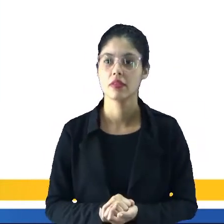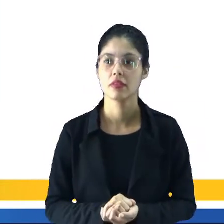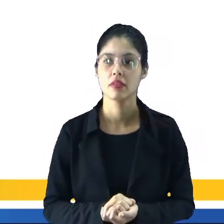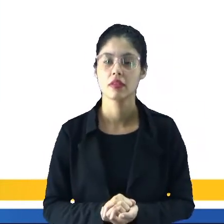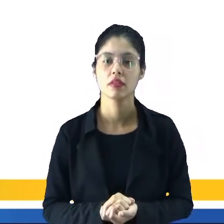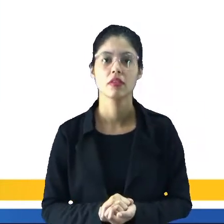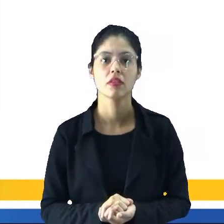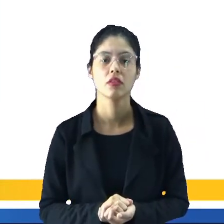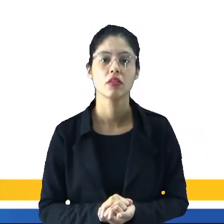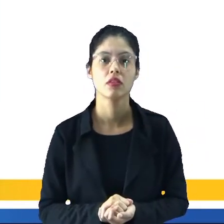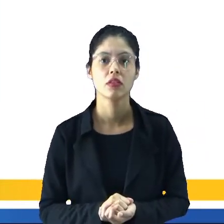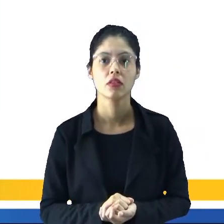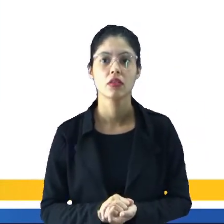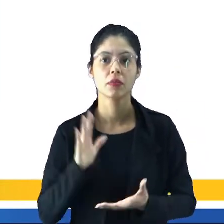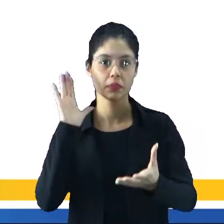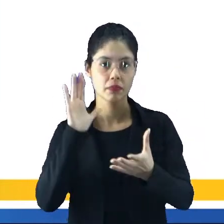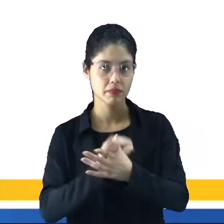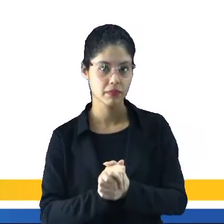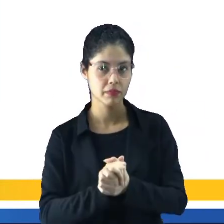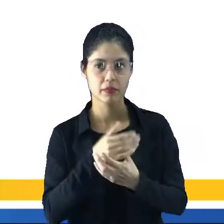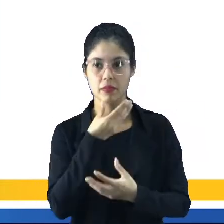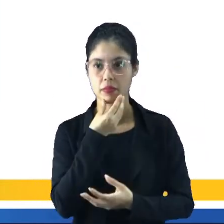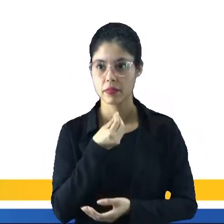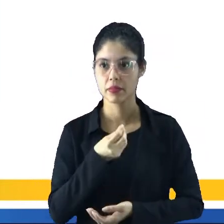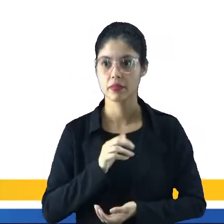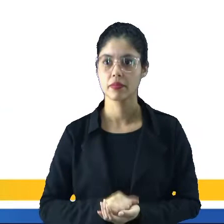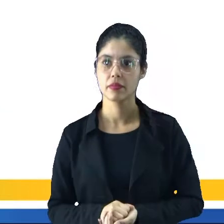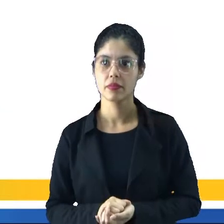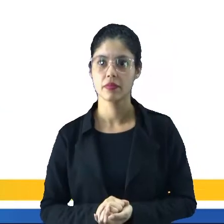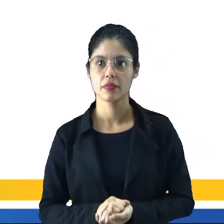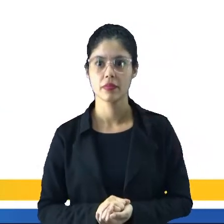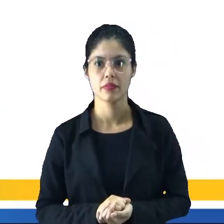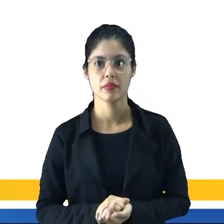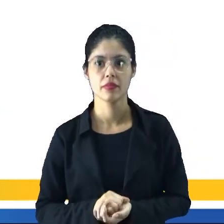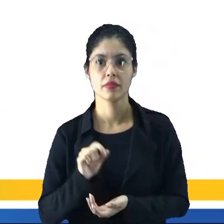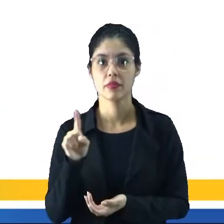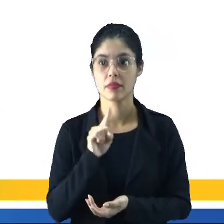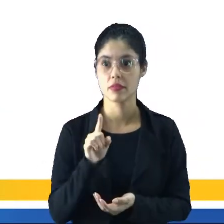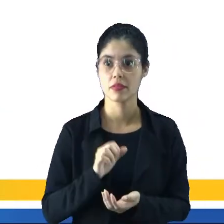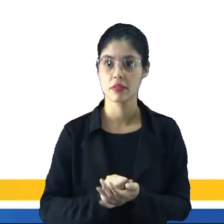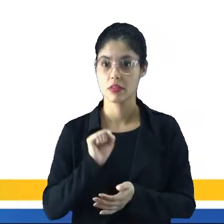Husband significa marido e é um noun, é um